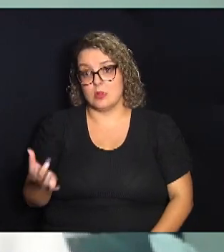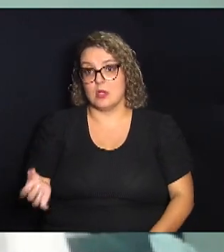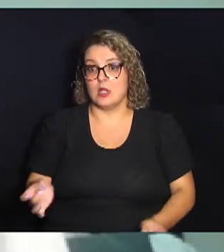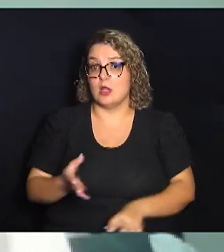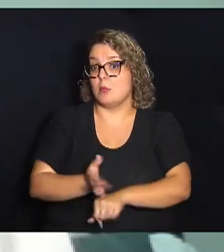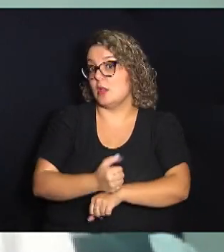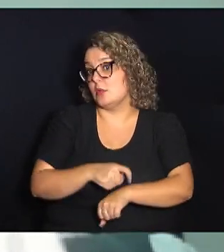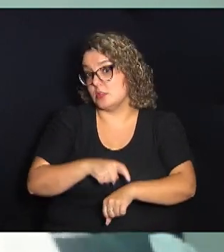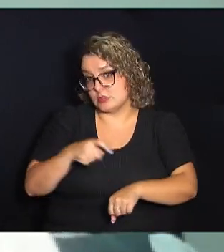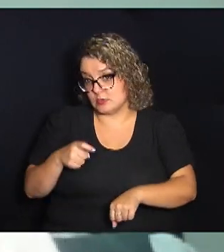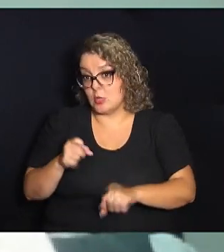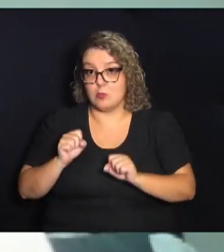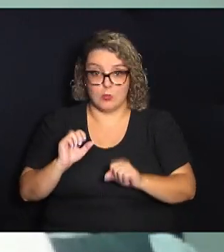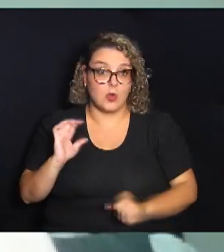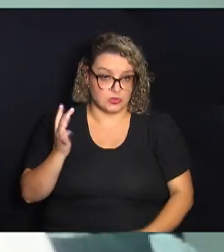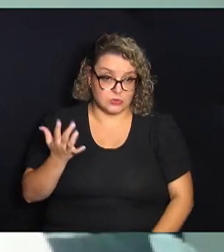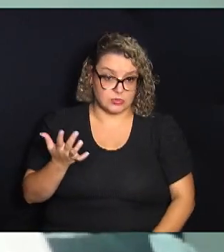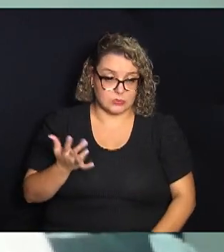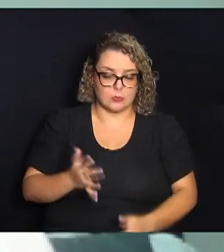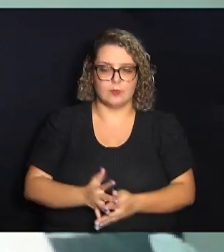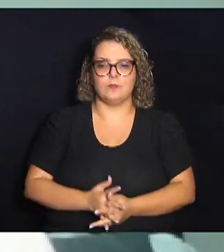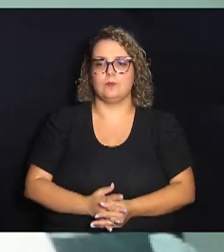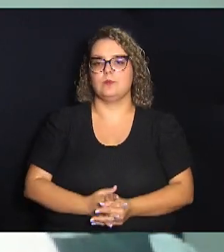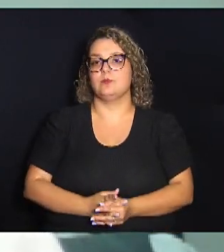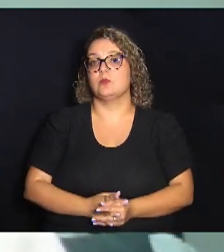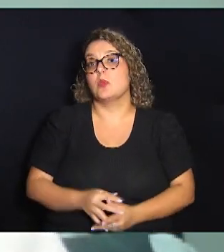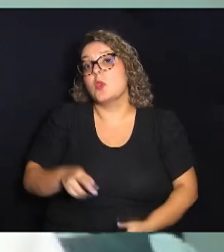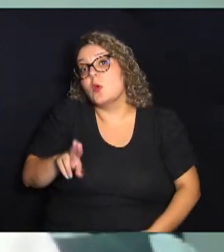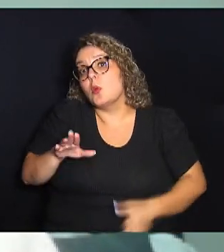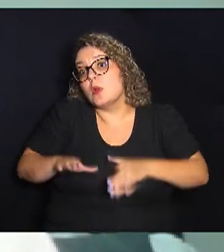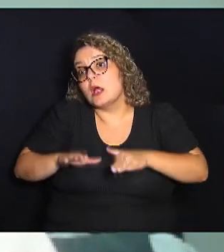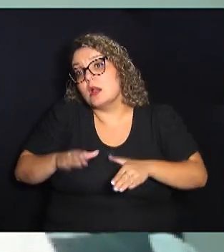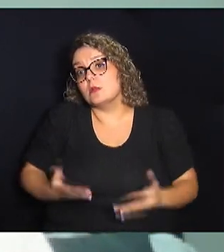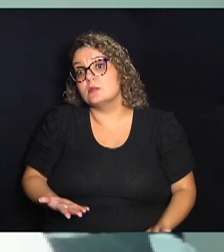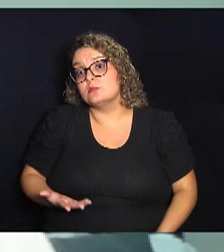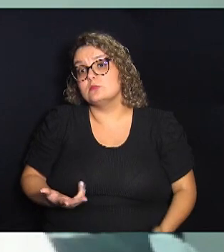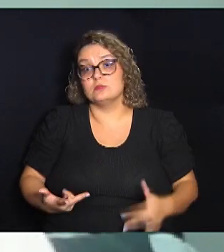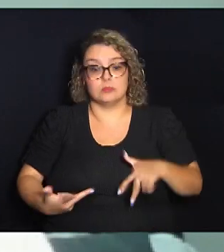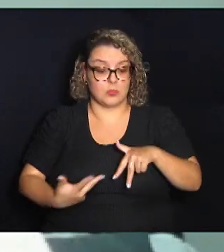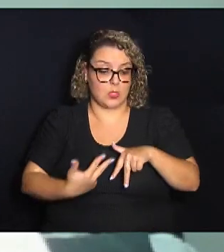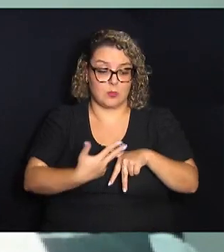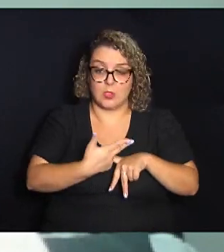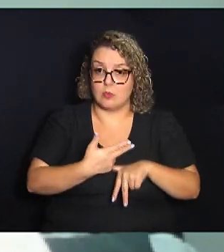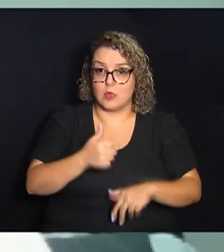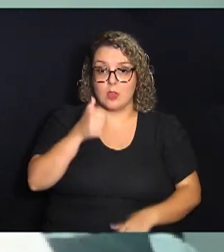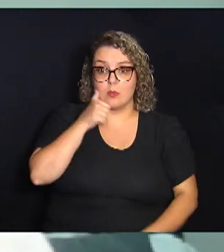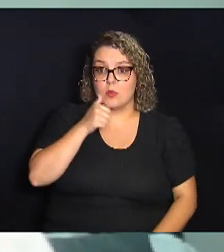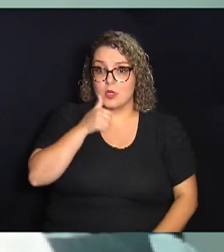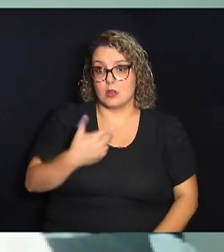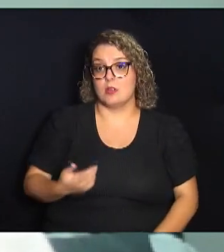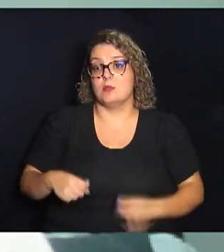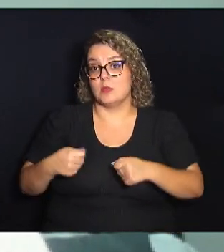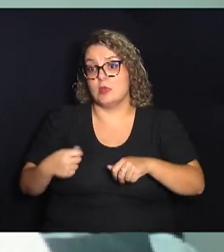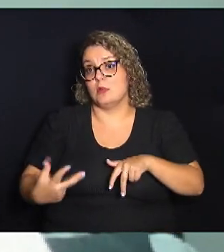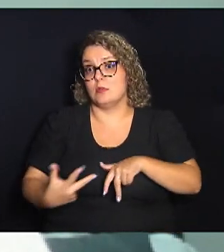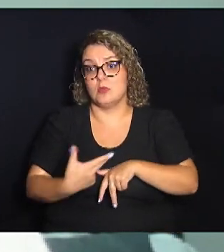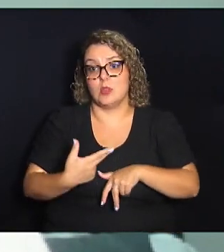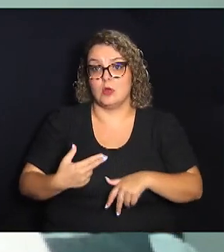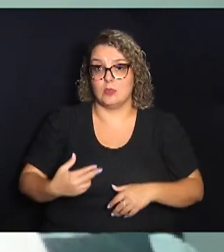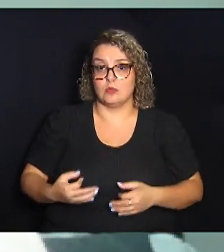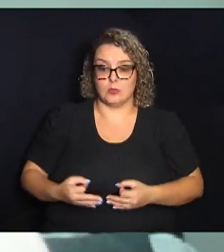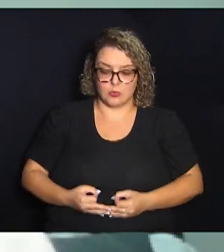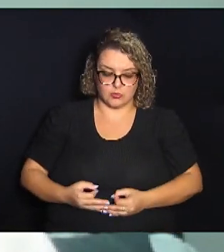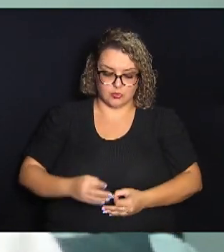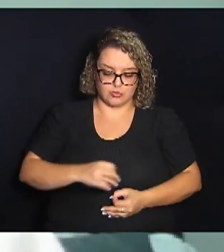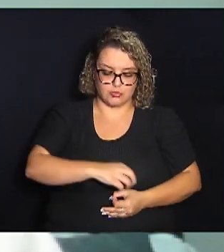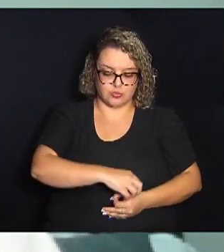hora, né? Pode acontecer. Ou, às vezes, numa cirurgia, uma mulher, por exemplo, às vezes tem que ser operada de um tumor de ovário,